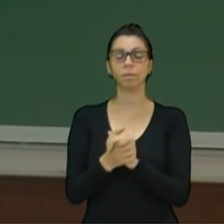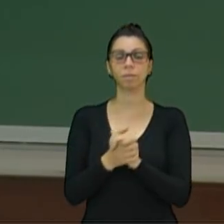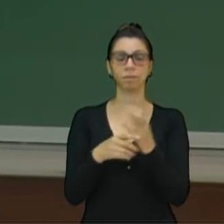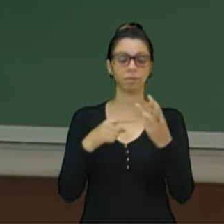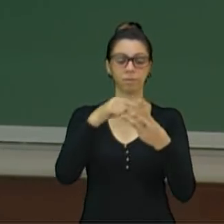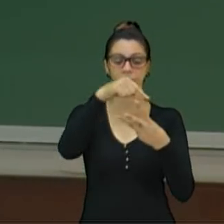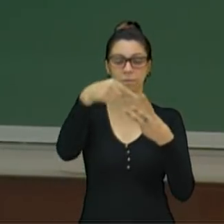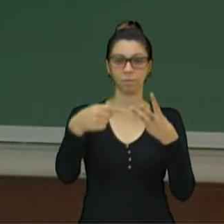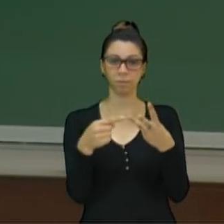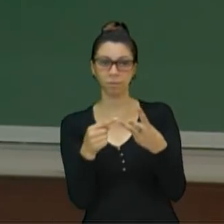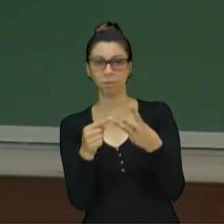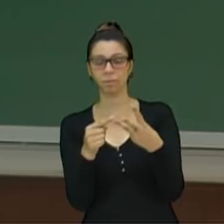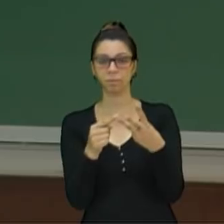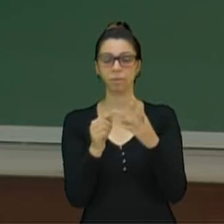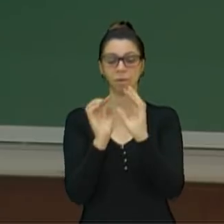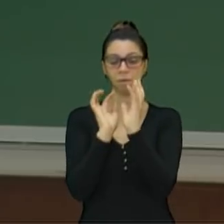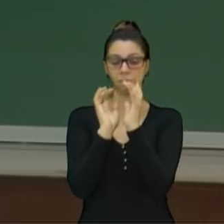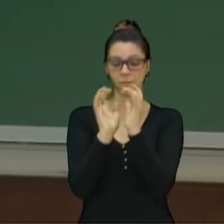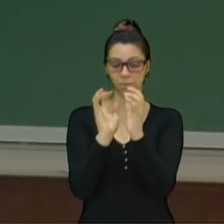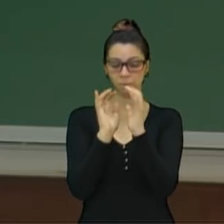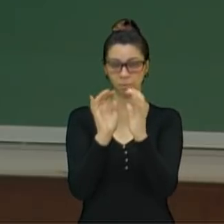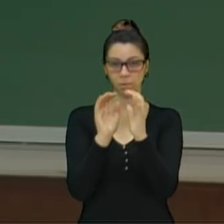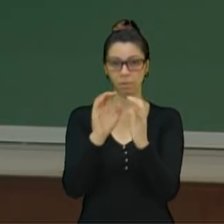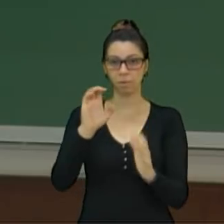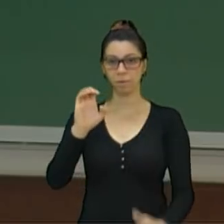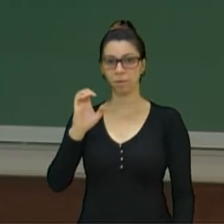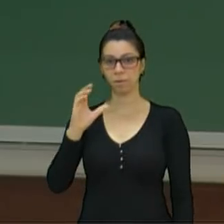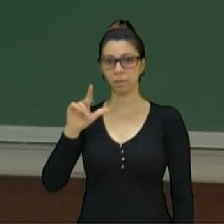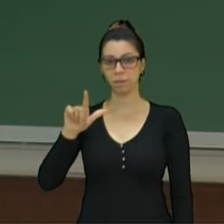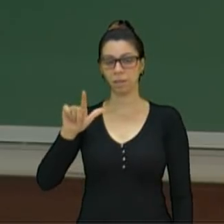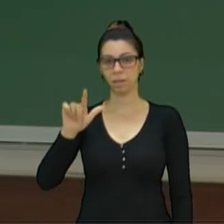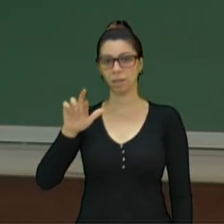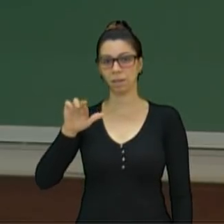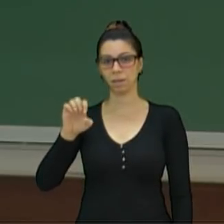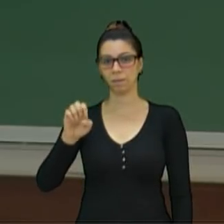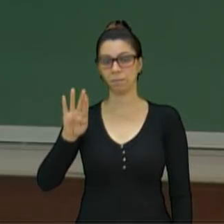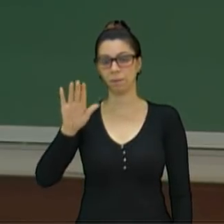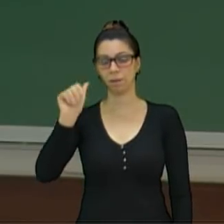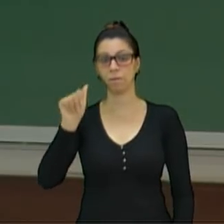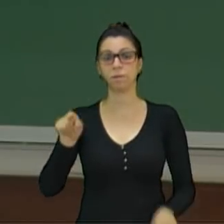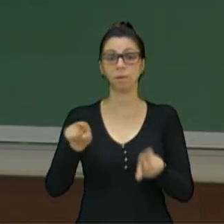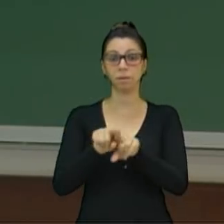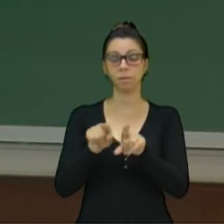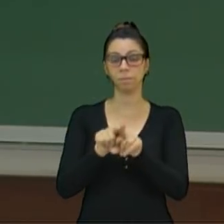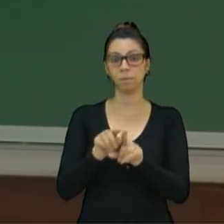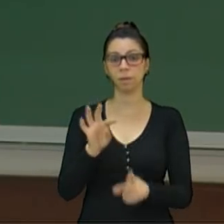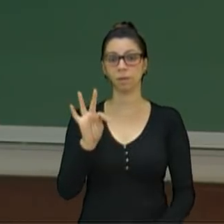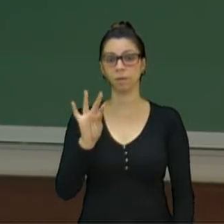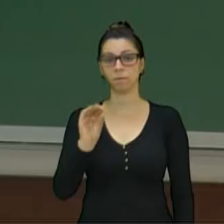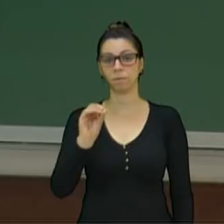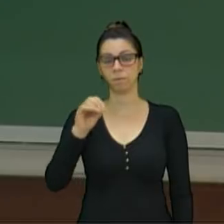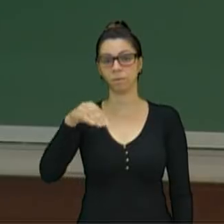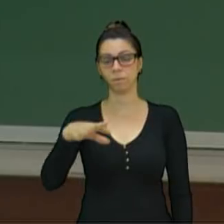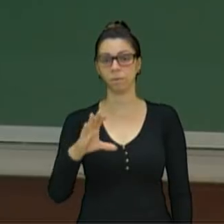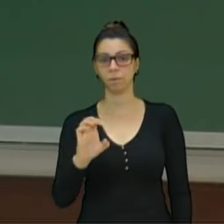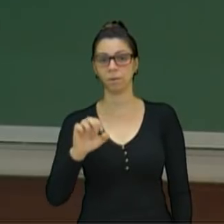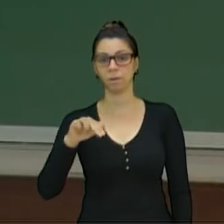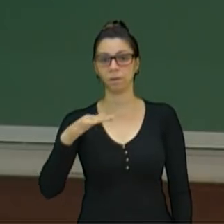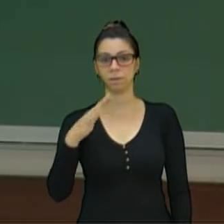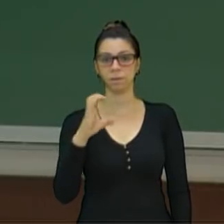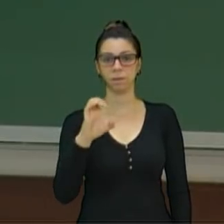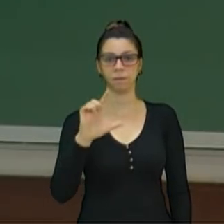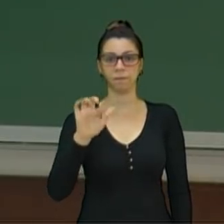lembra? Cérebro, cerebelo e tronco encefálico. Juntamente com a medula espinal,